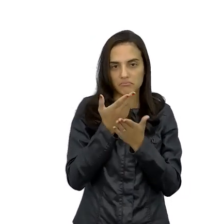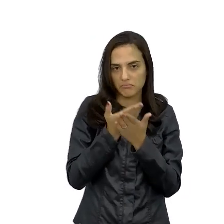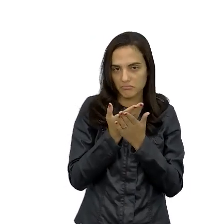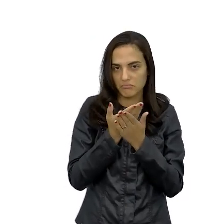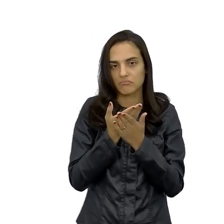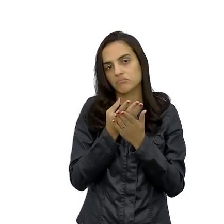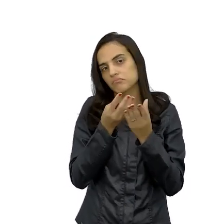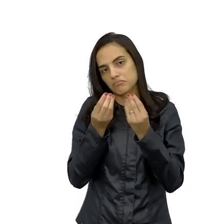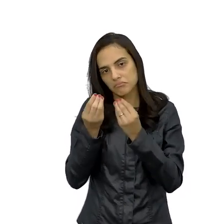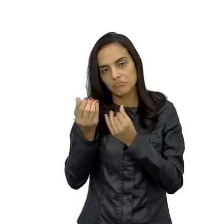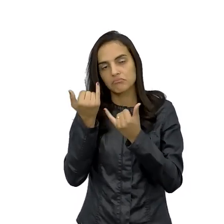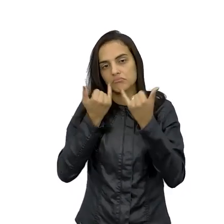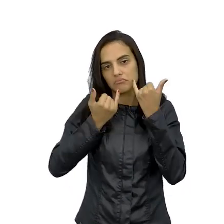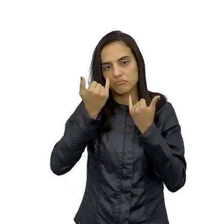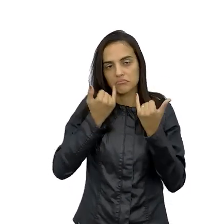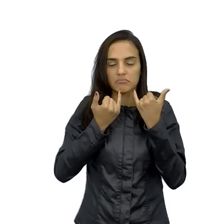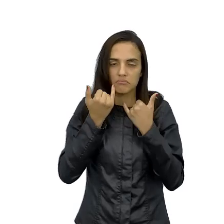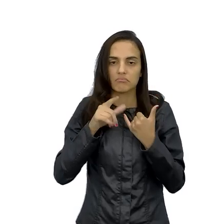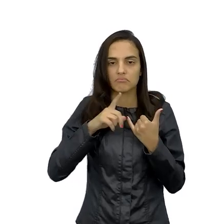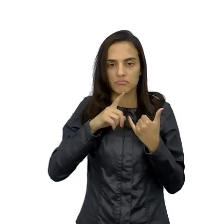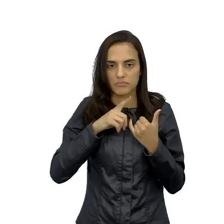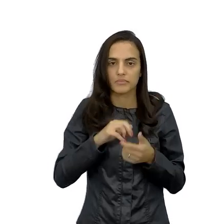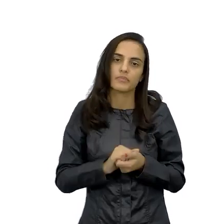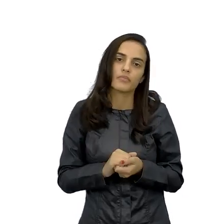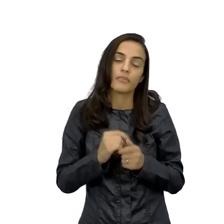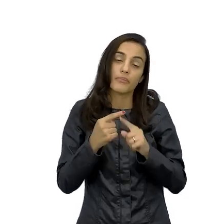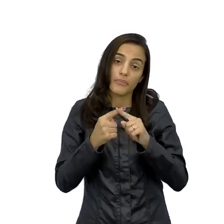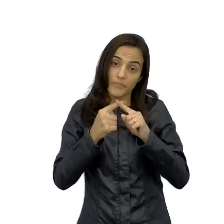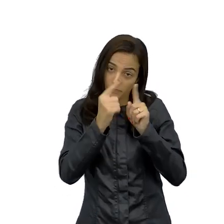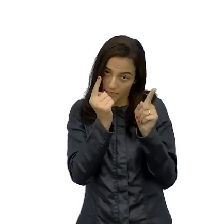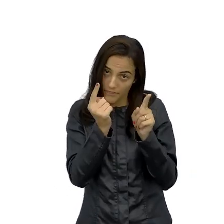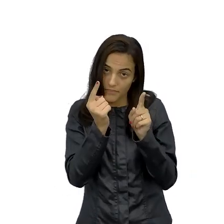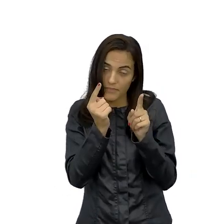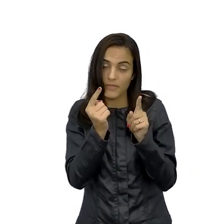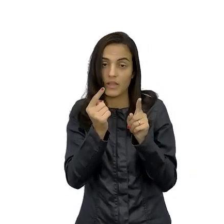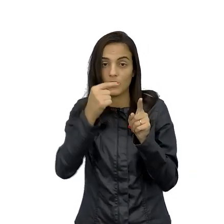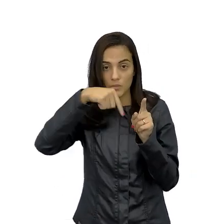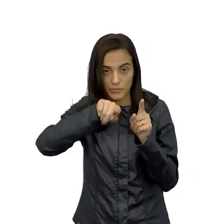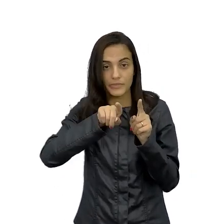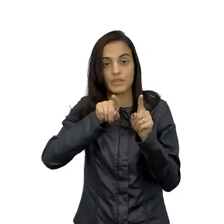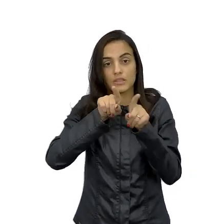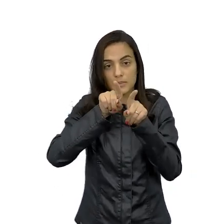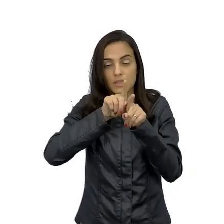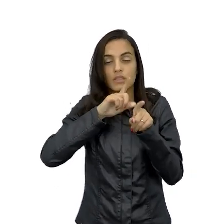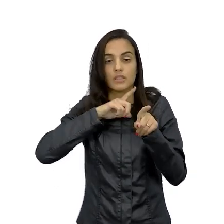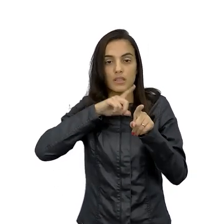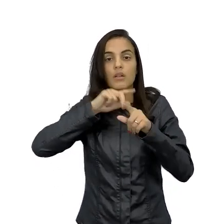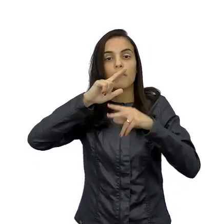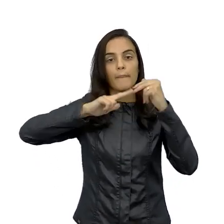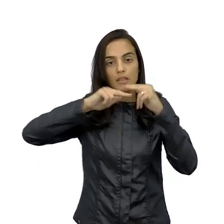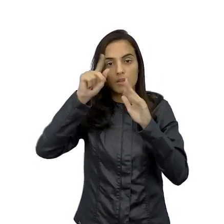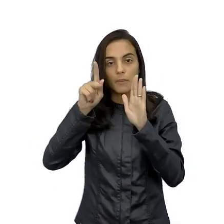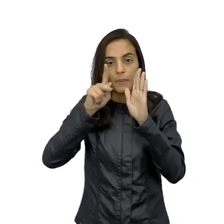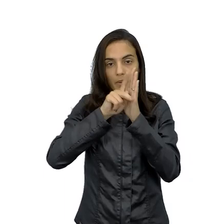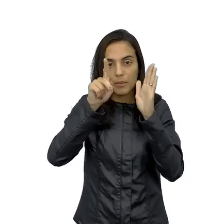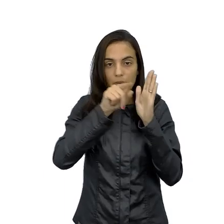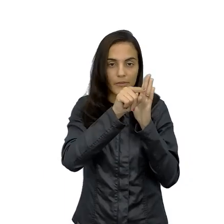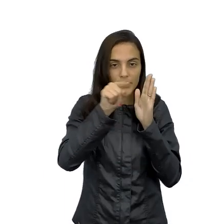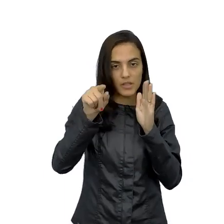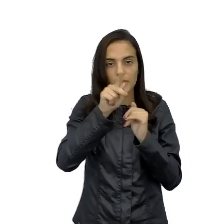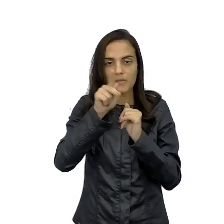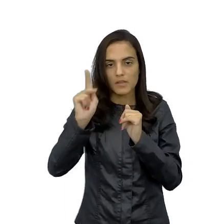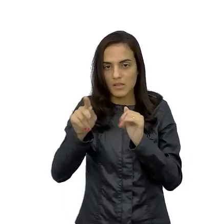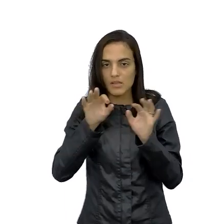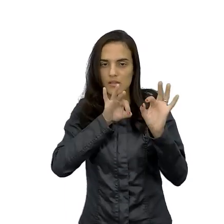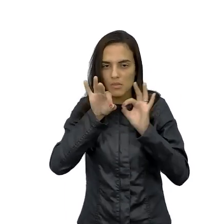ali muitas das informações que estão ali, mas, além dessas, a gente também tem os instrumentos próprios que vocês,